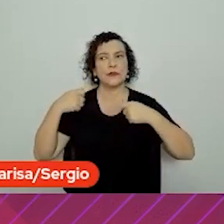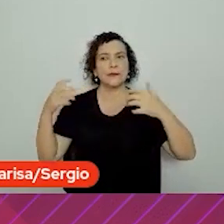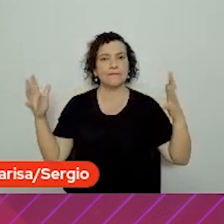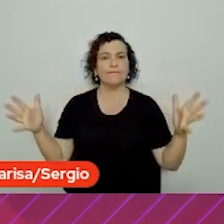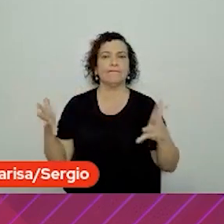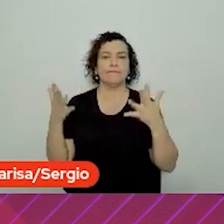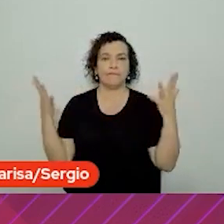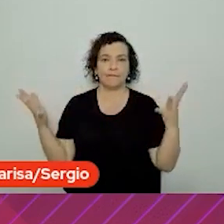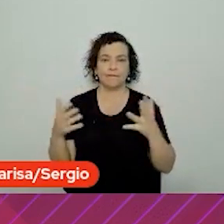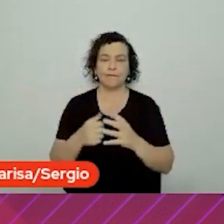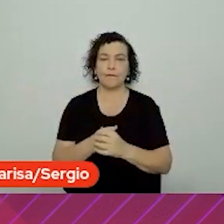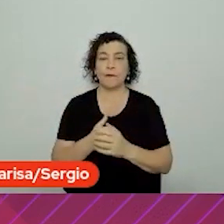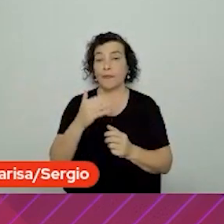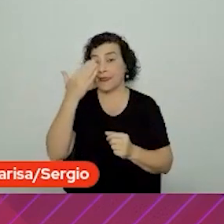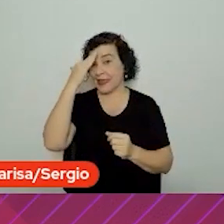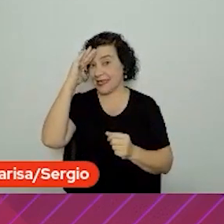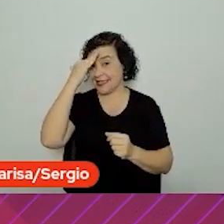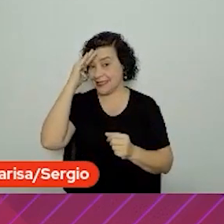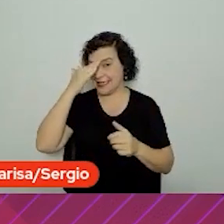Compreenda o processo.